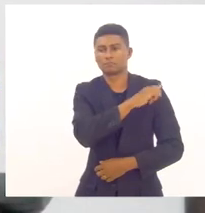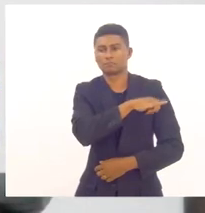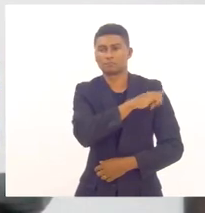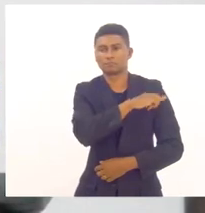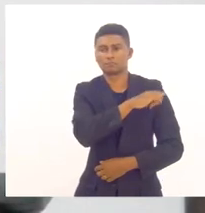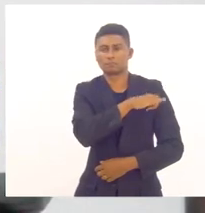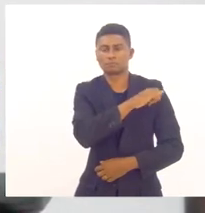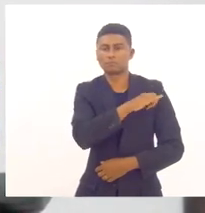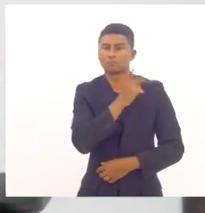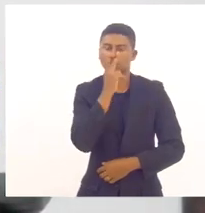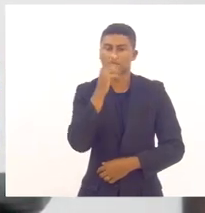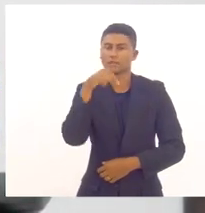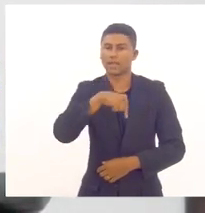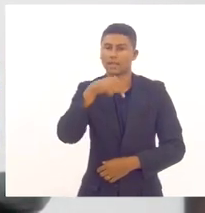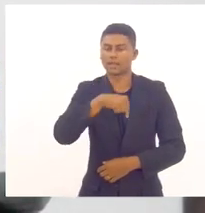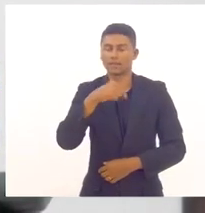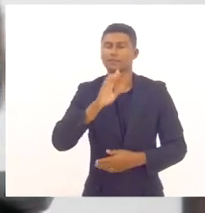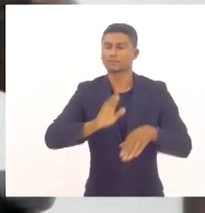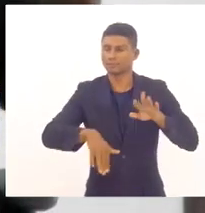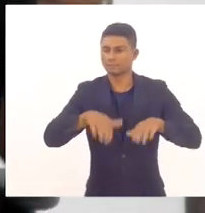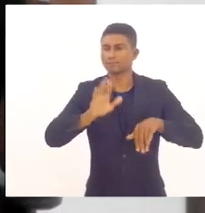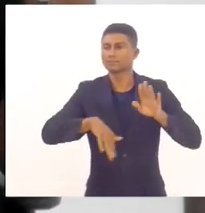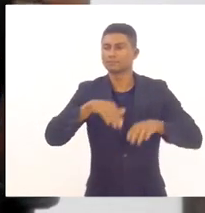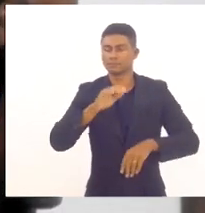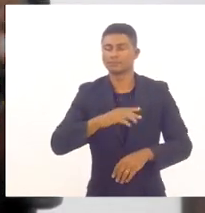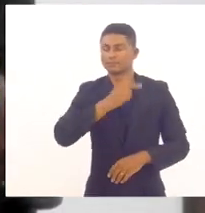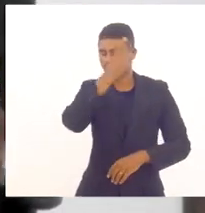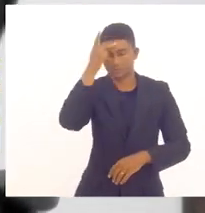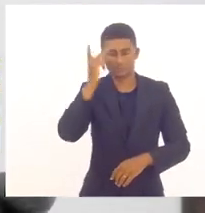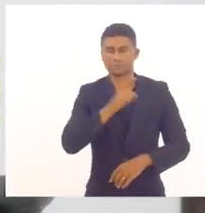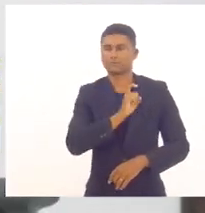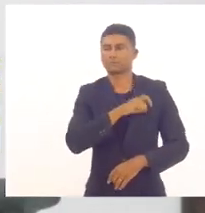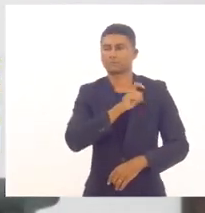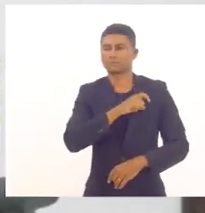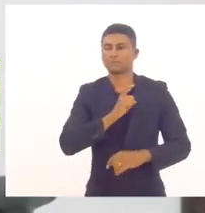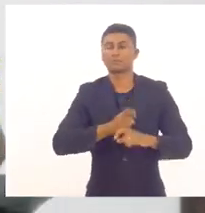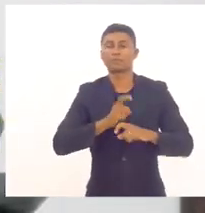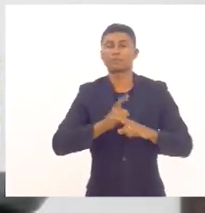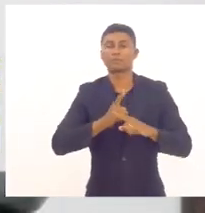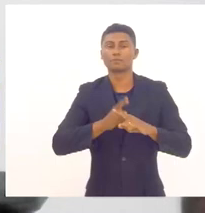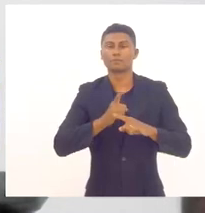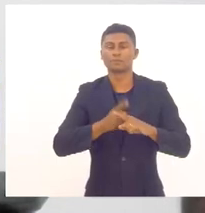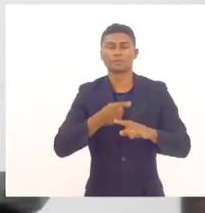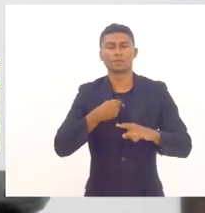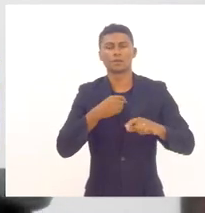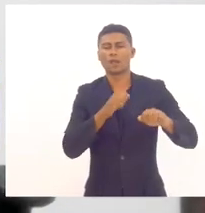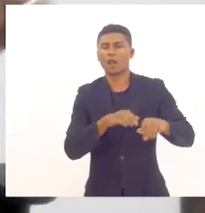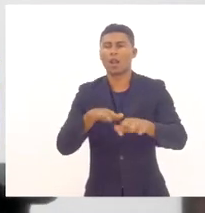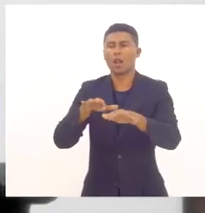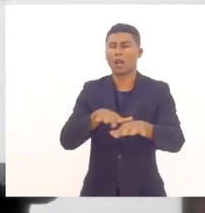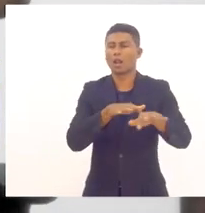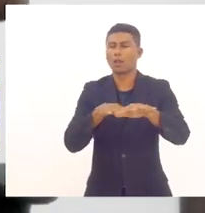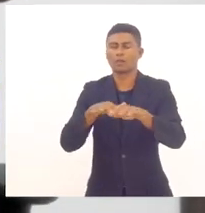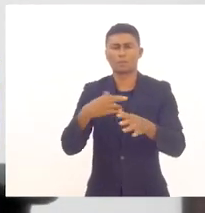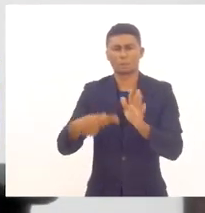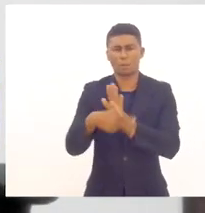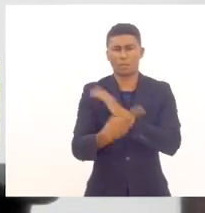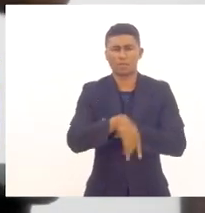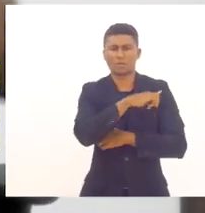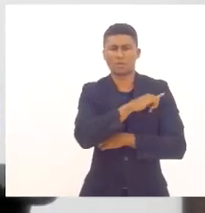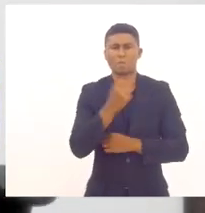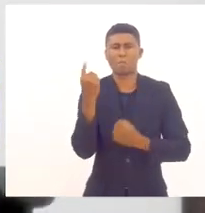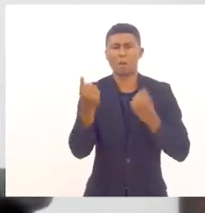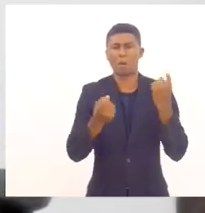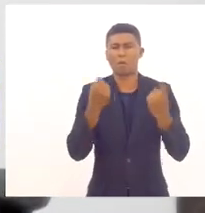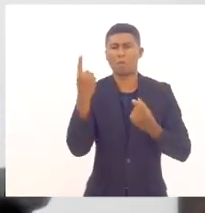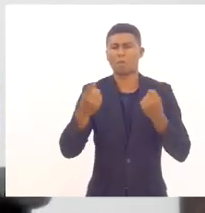a ser perverso. Porque quando eu fiz essa passeata, do Rio de Janeiro poucos foram. Teve mestres que chegaram ali na Avenida